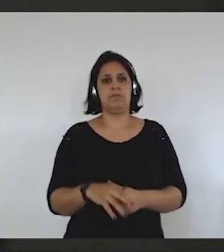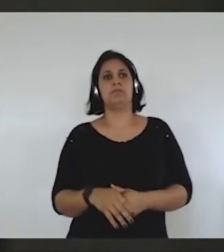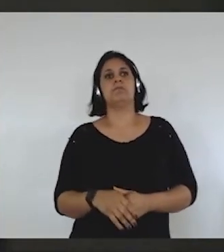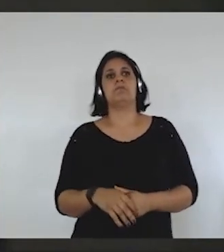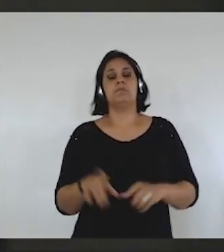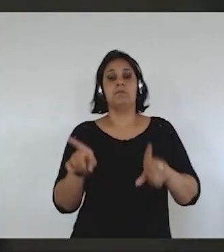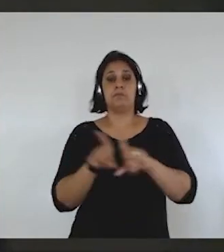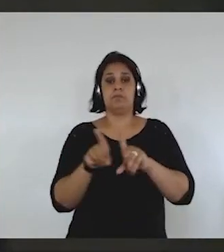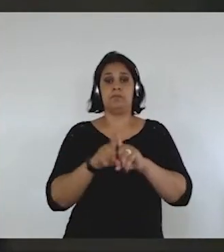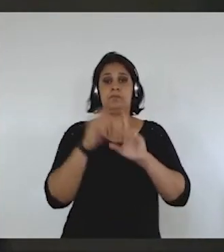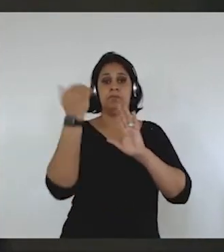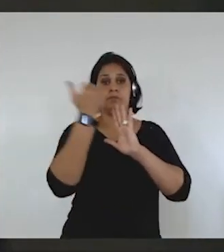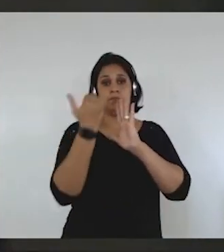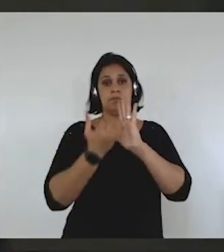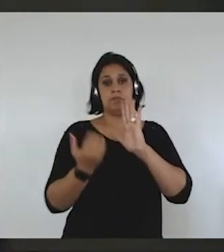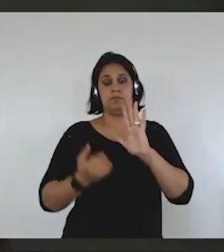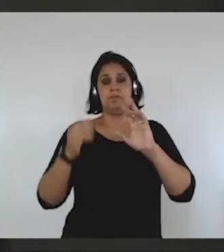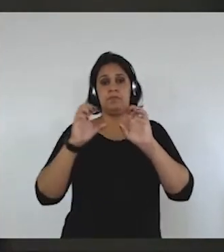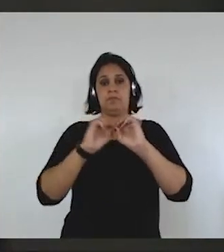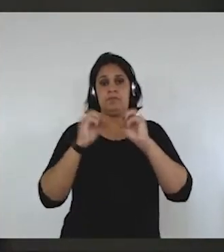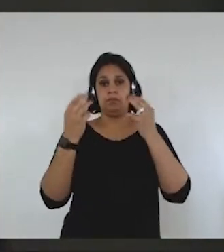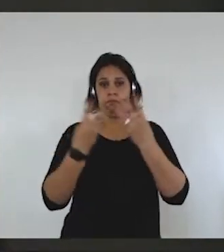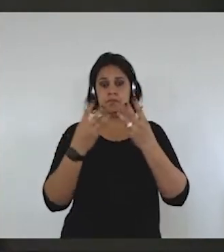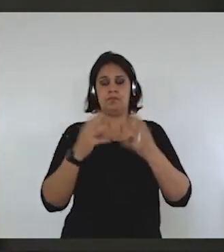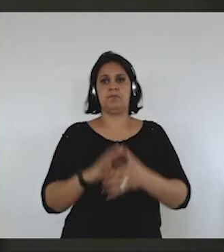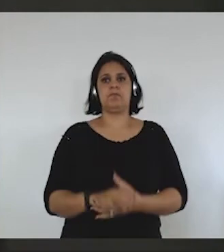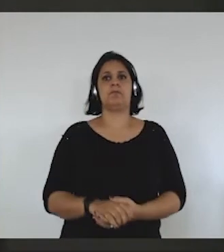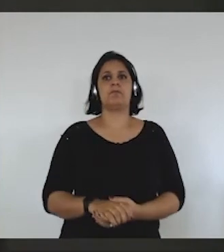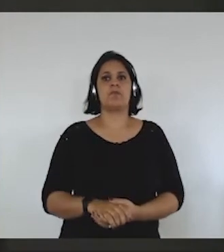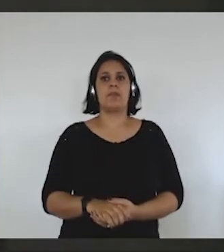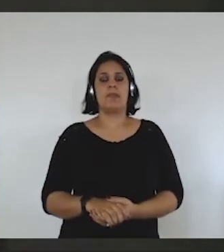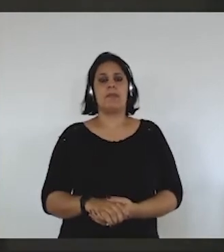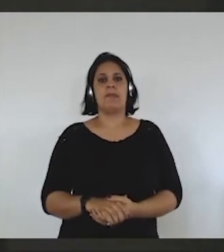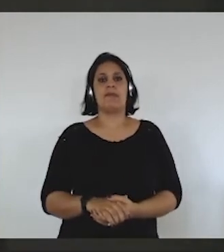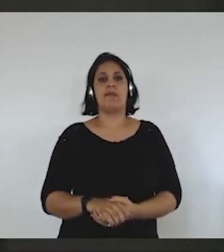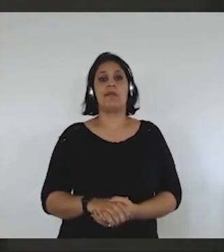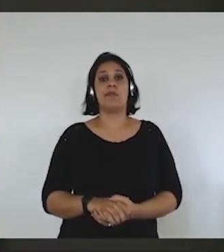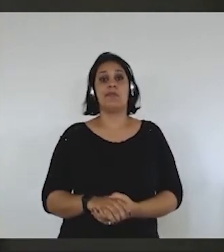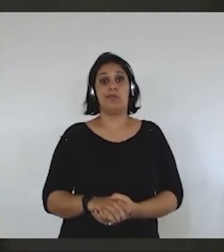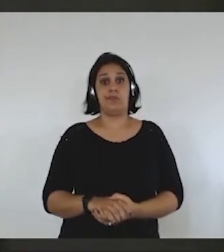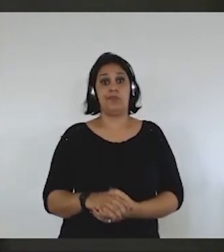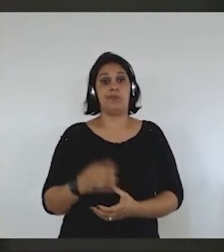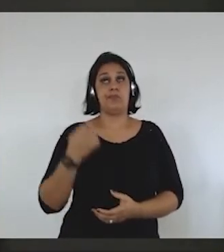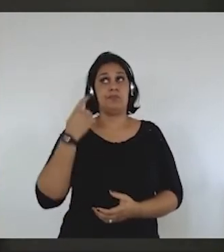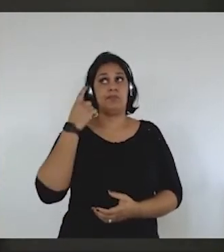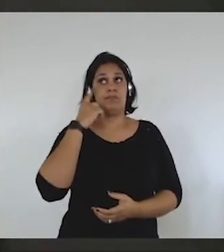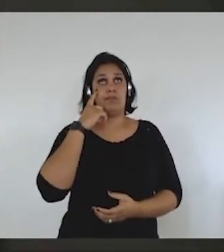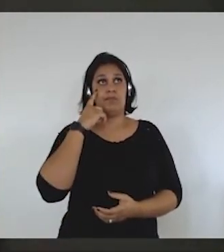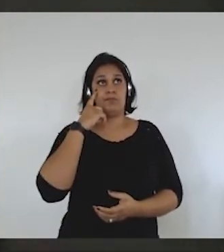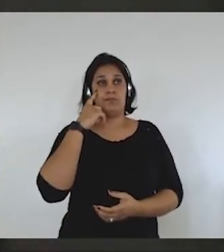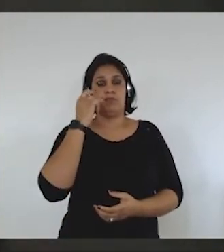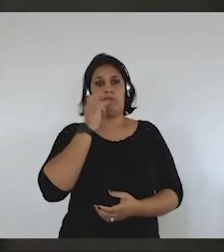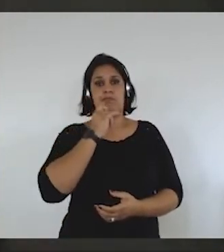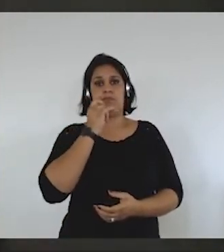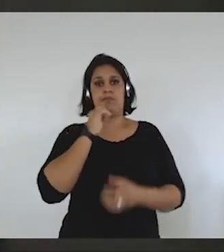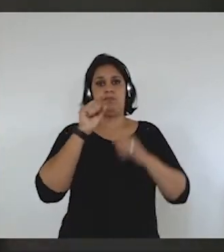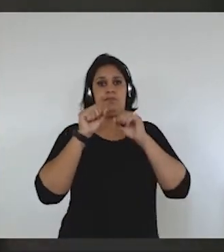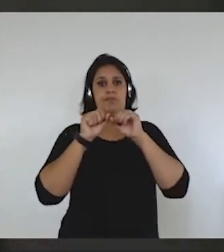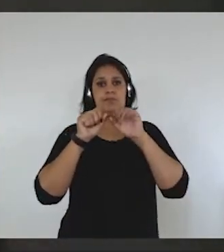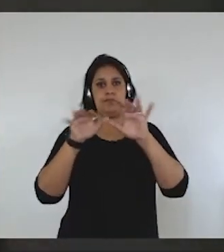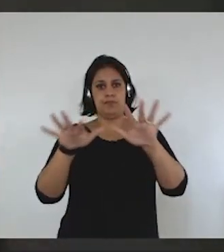OMS. Eu penso que o desafio imposto pela pandemia ao